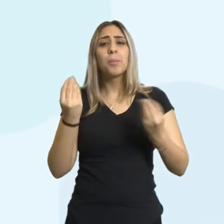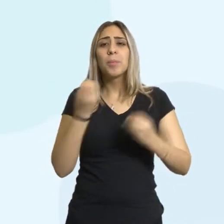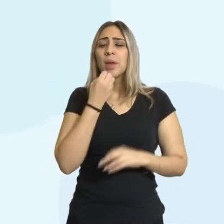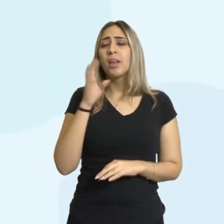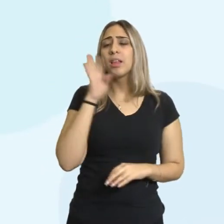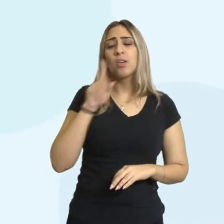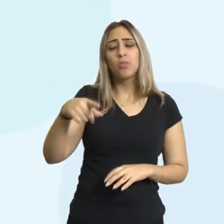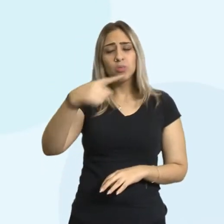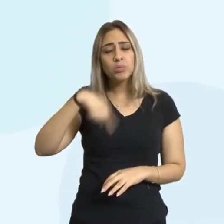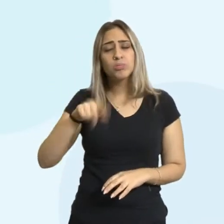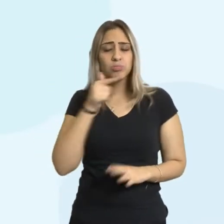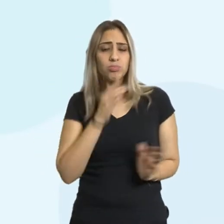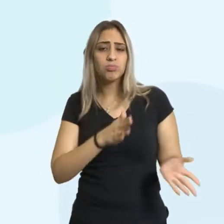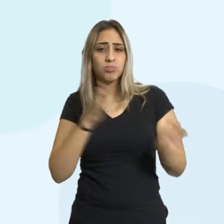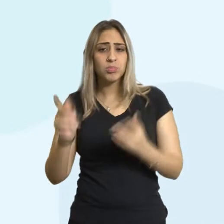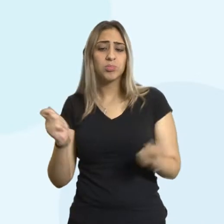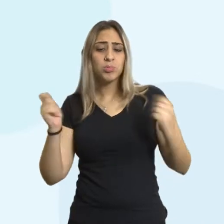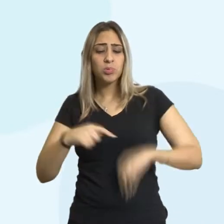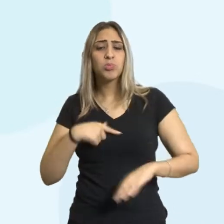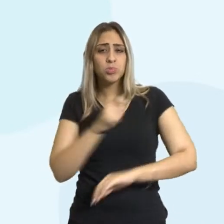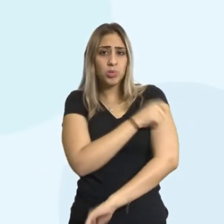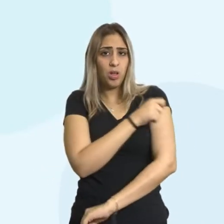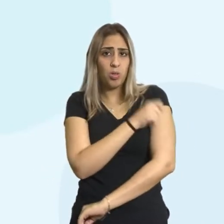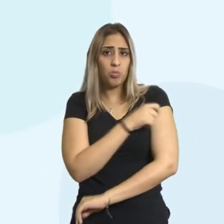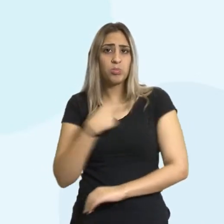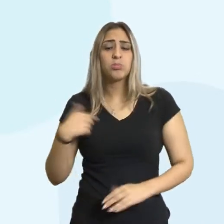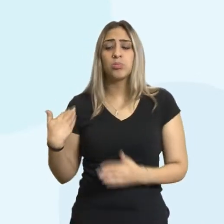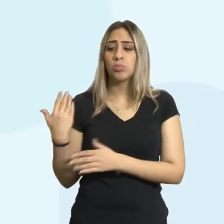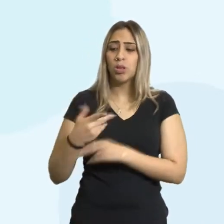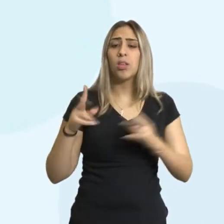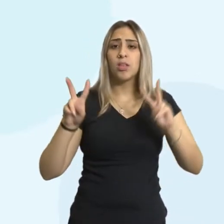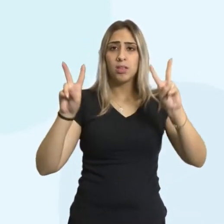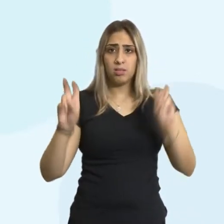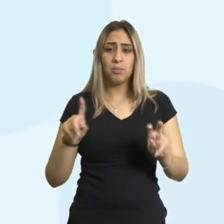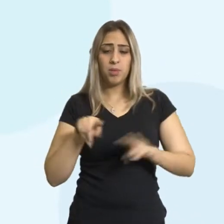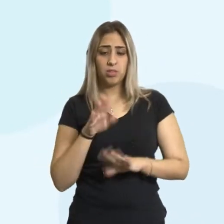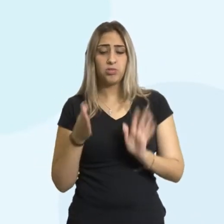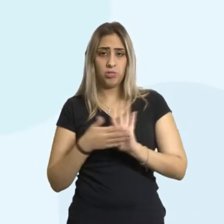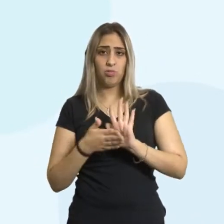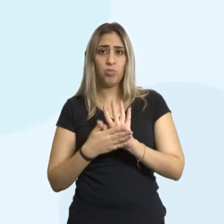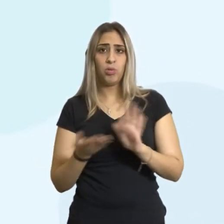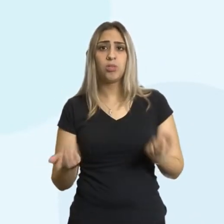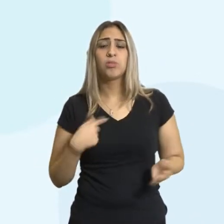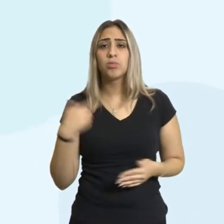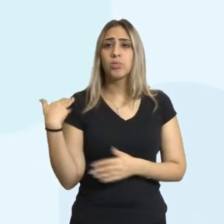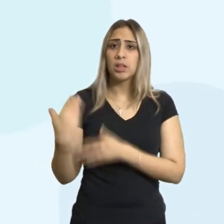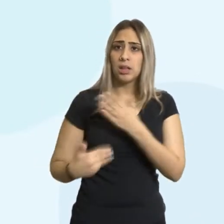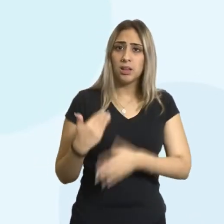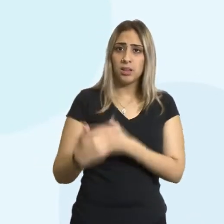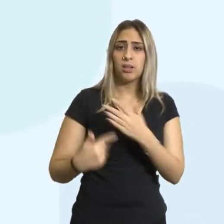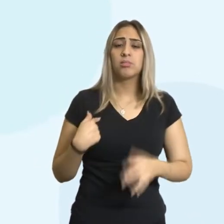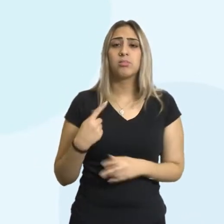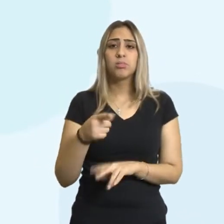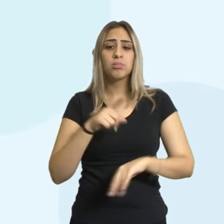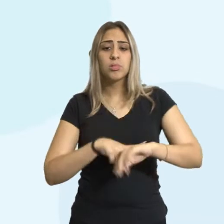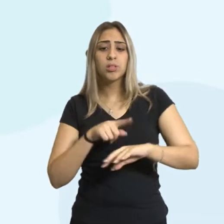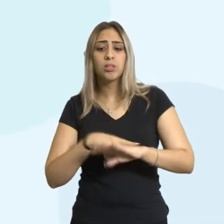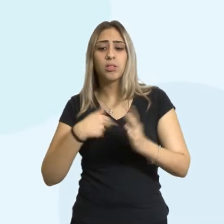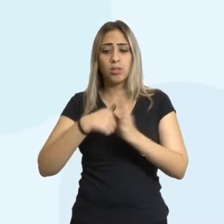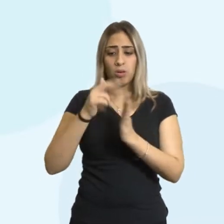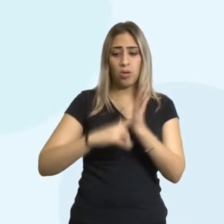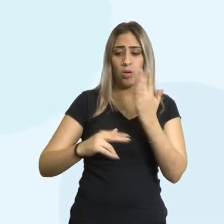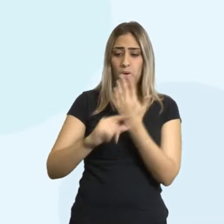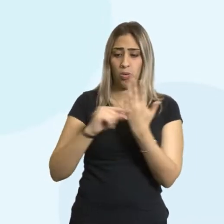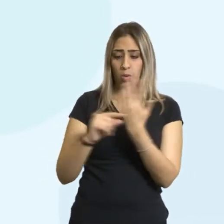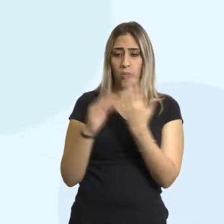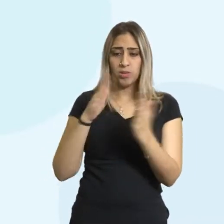vocês conseguirem passar se possível aí para os estudantes quando a temática for essa né quando vocês forem que tratar ou aí é da obra de arte